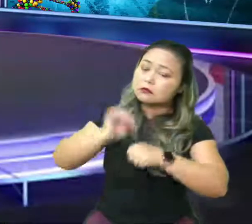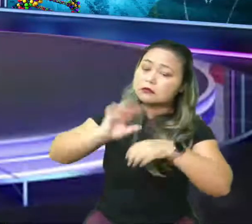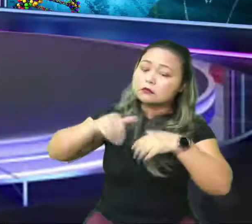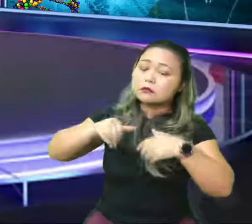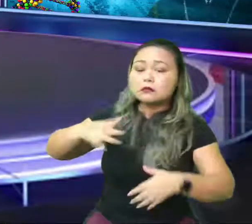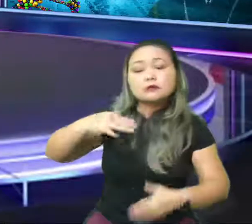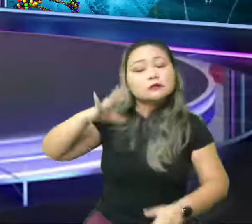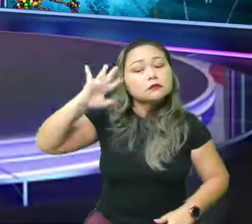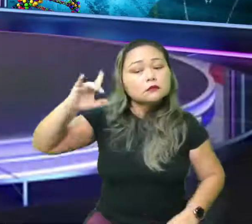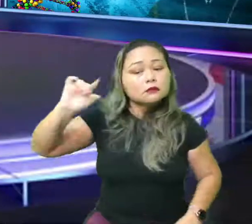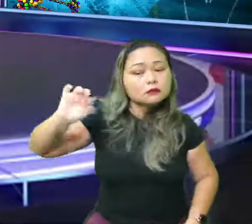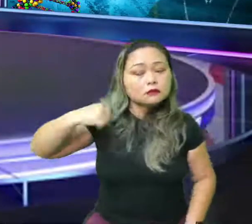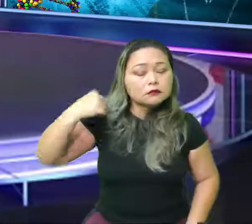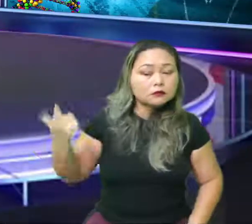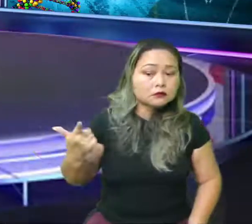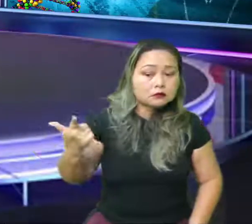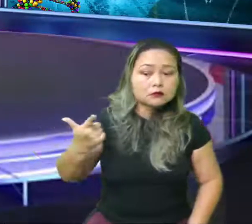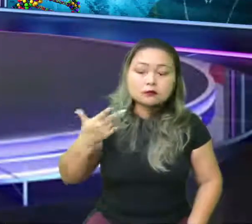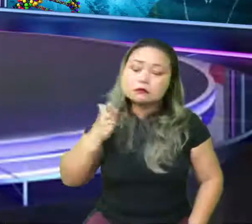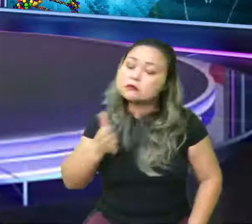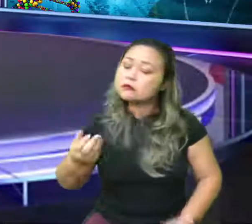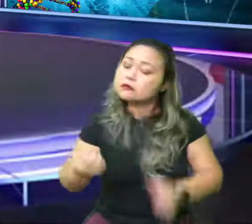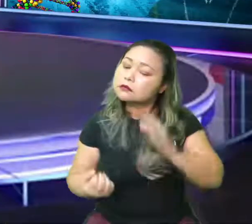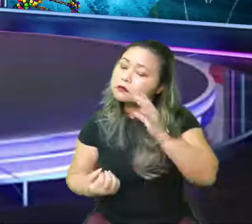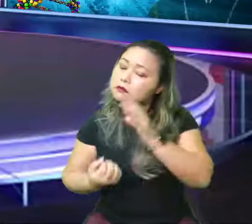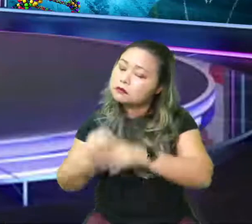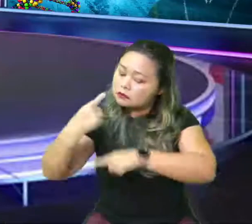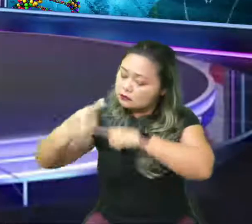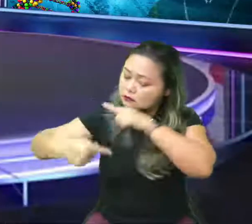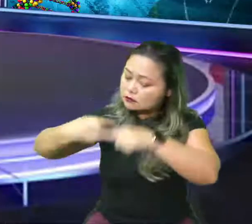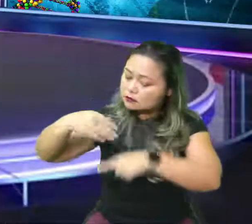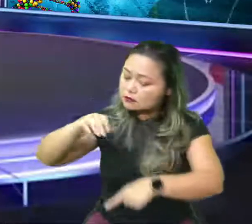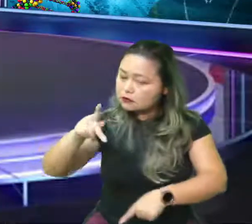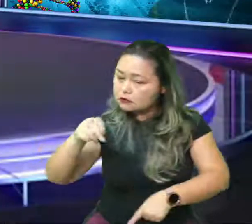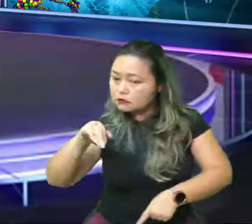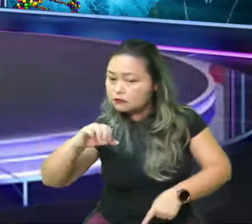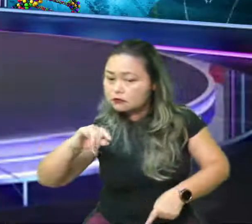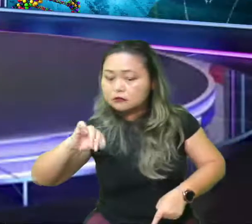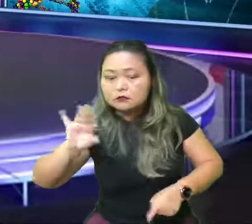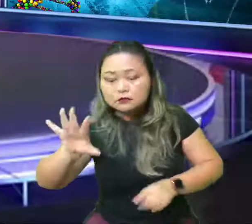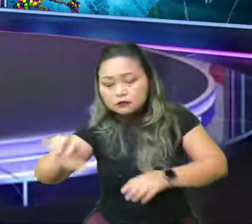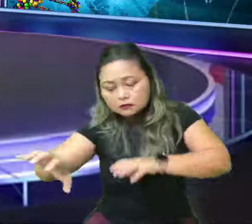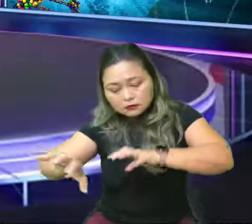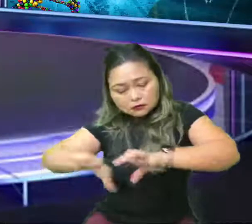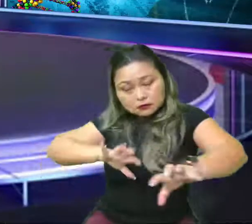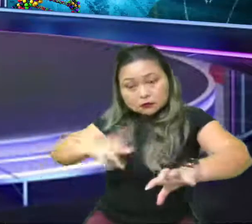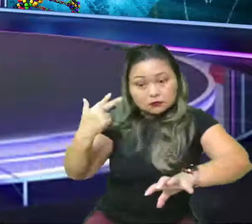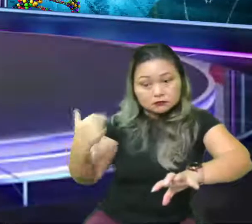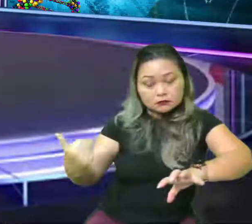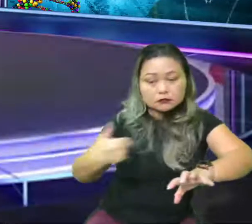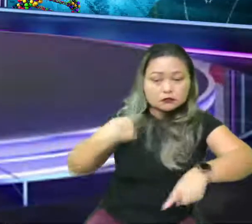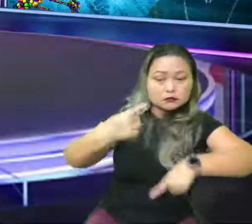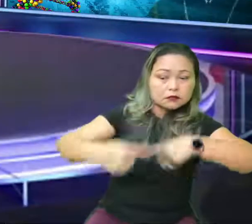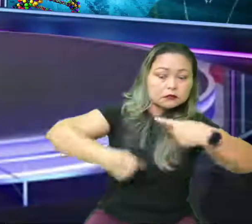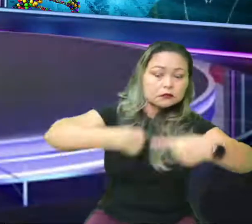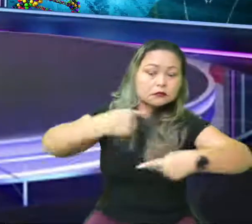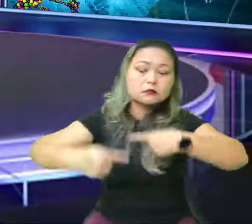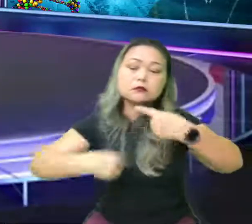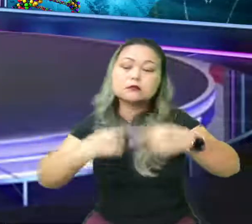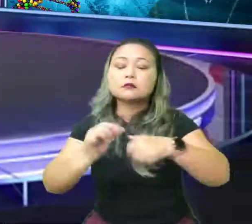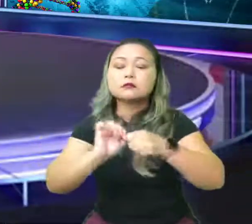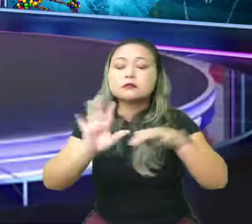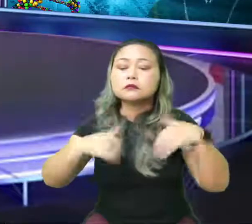a teoria, né, sobre a origem das espécies, falando dessa seleção natural e do processo de